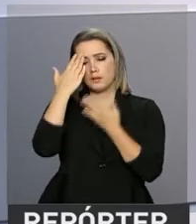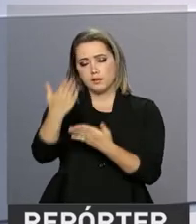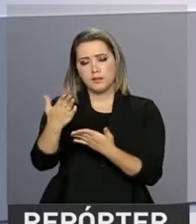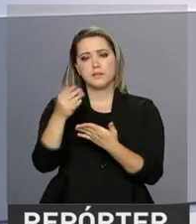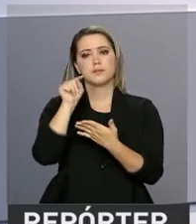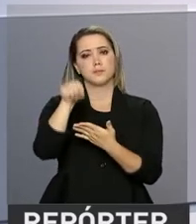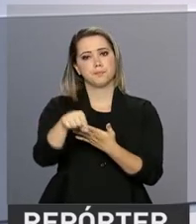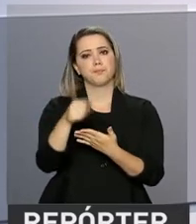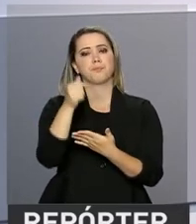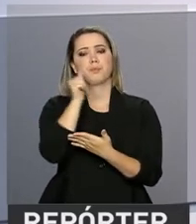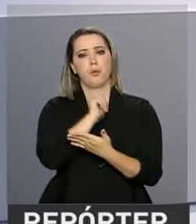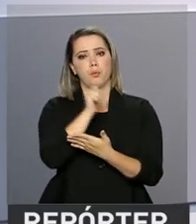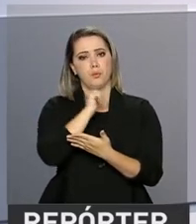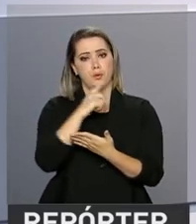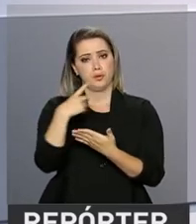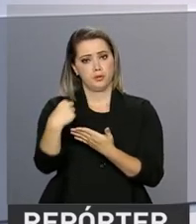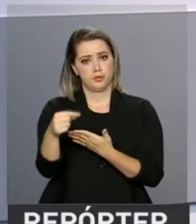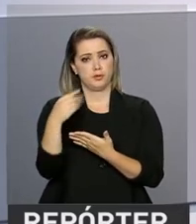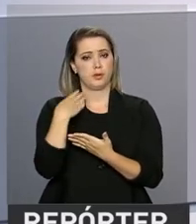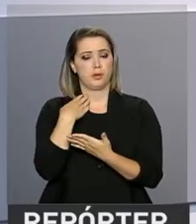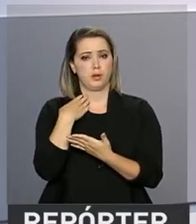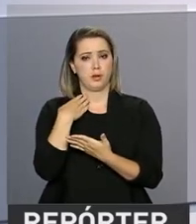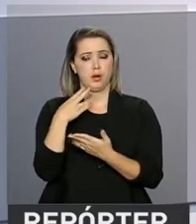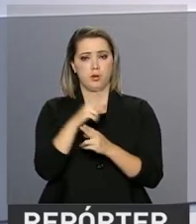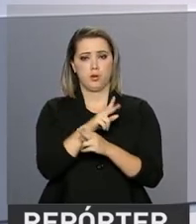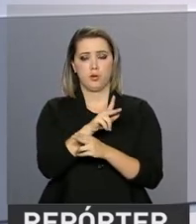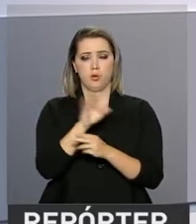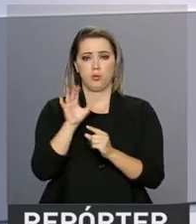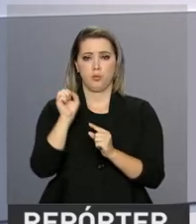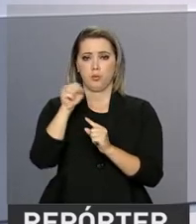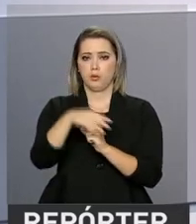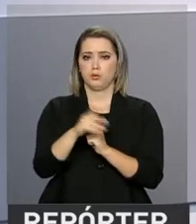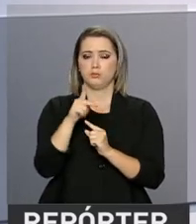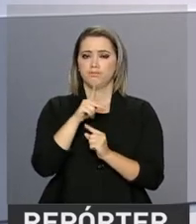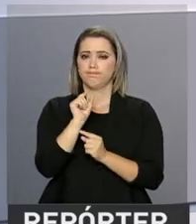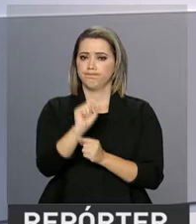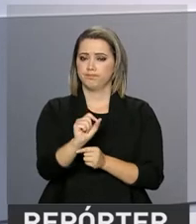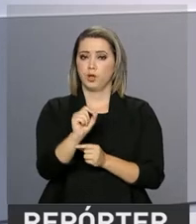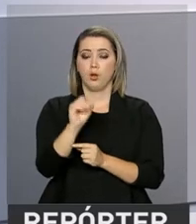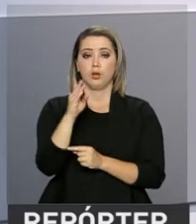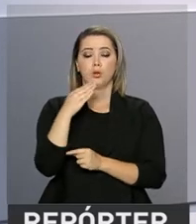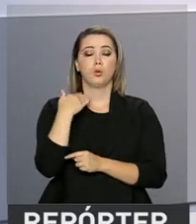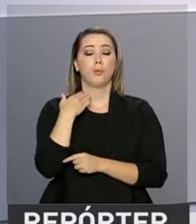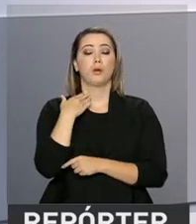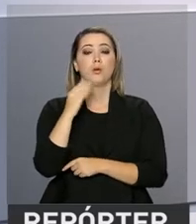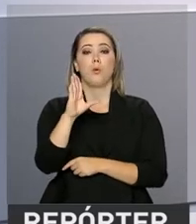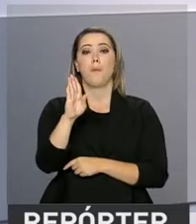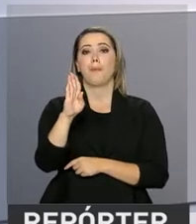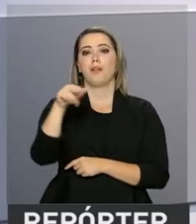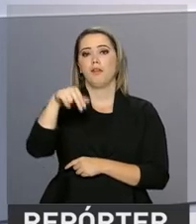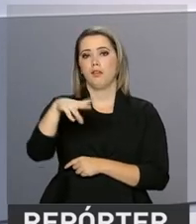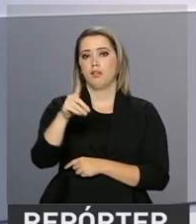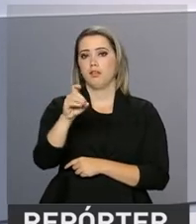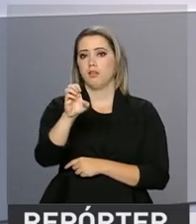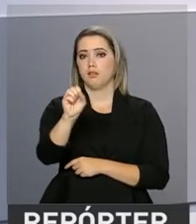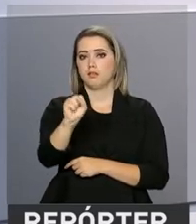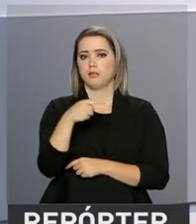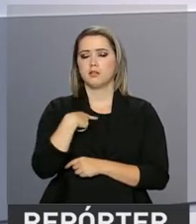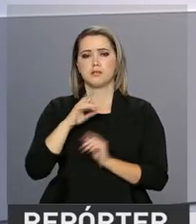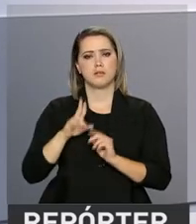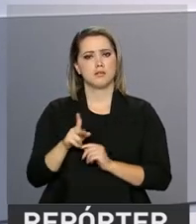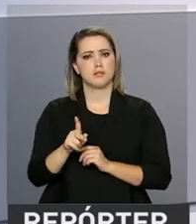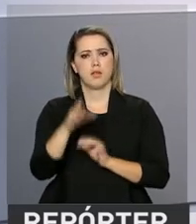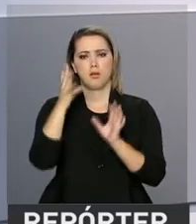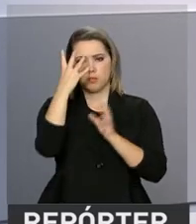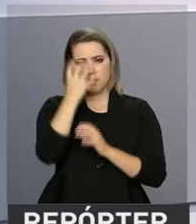seu profundo agradecimento à maria silvia que segundo temer presidiu bnds de forma honesta competente e séria